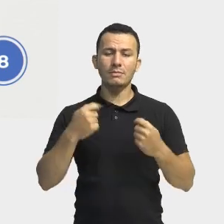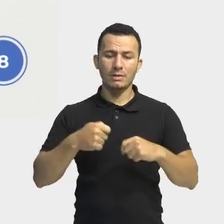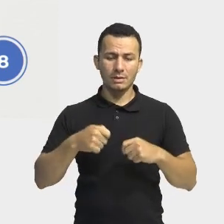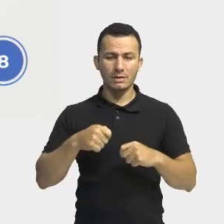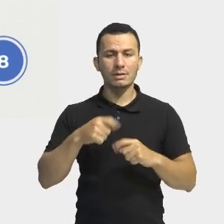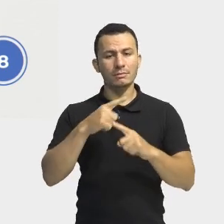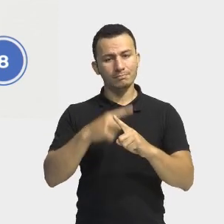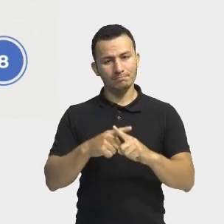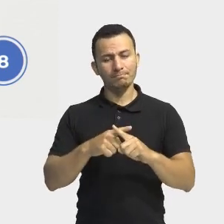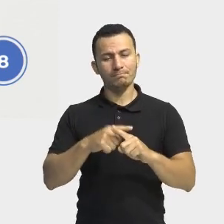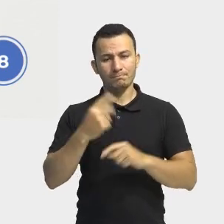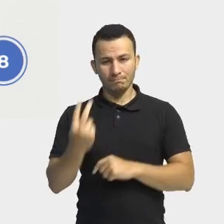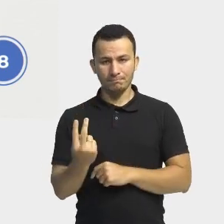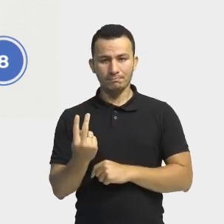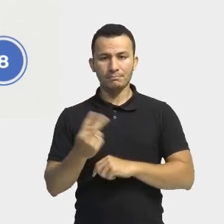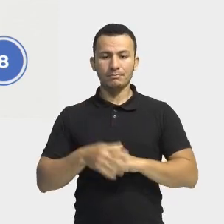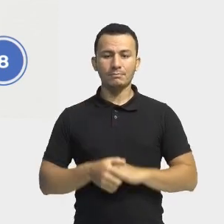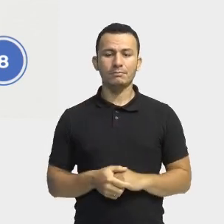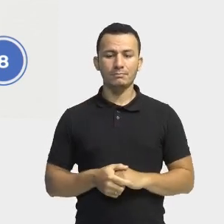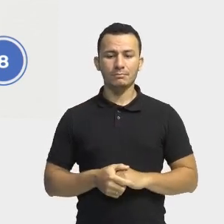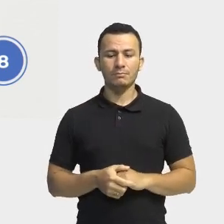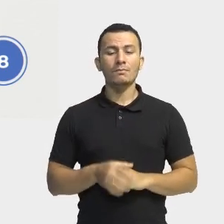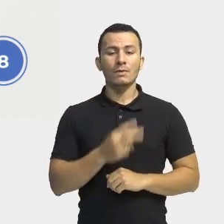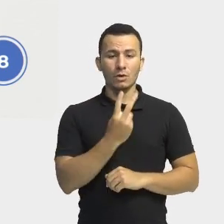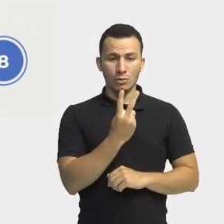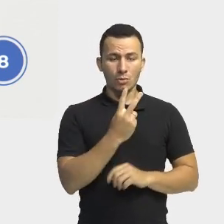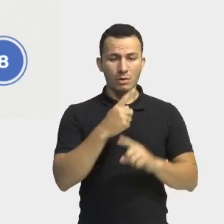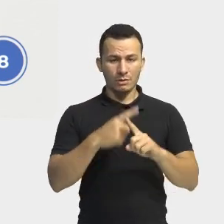2. 2 vezes menos